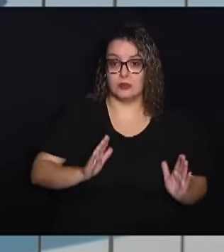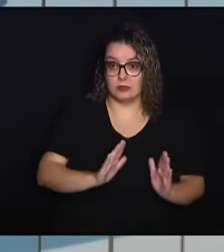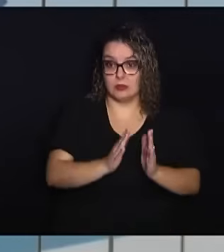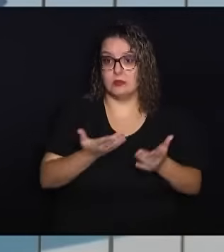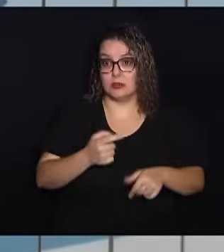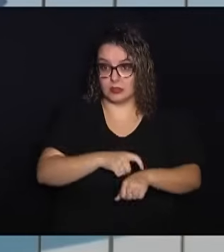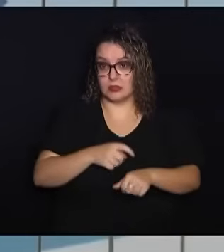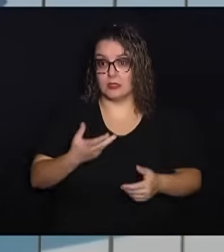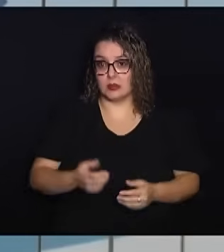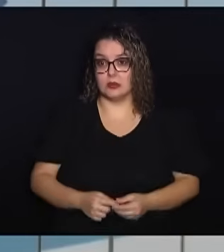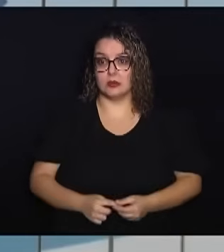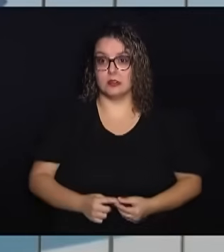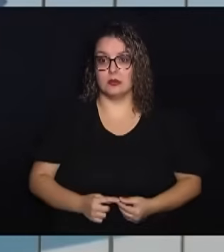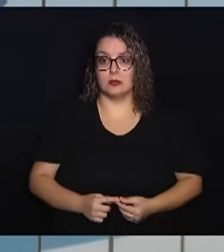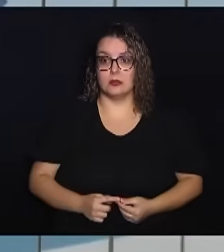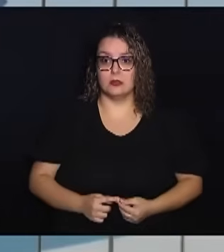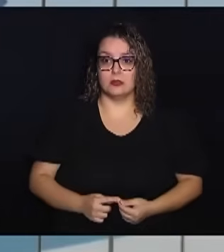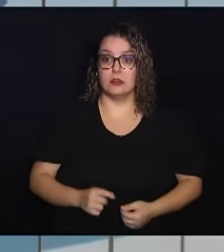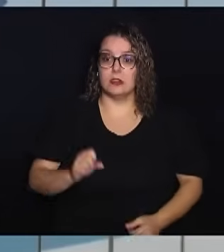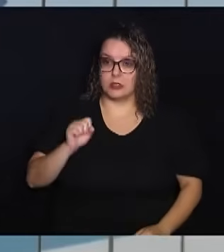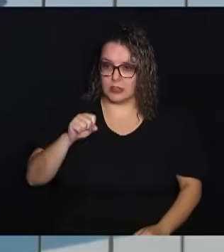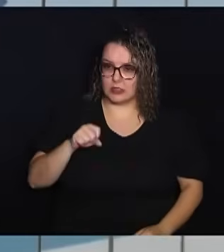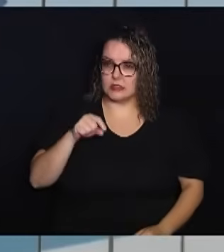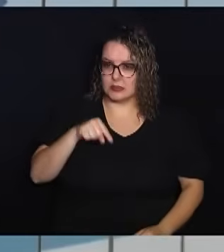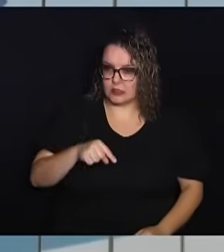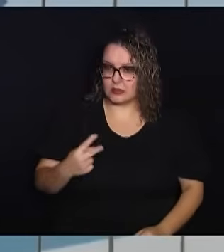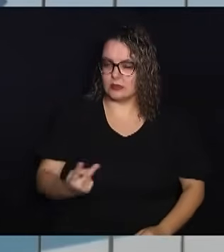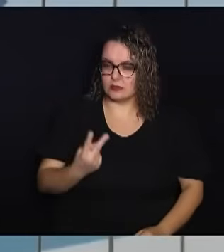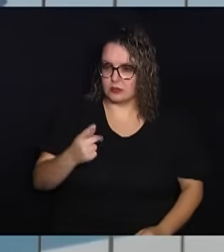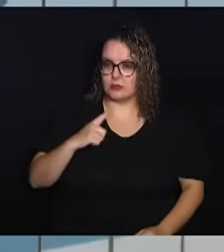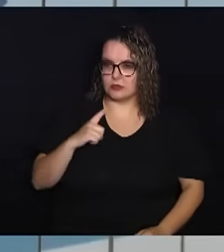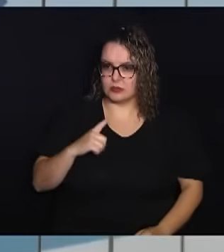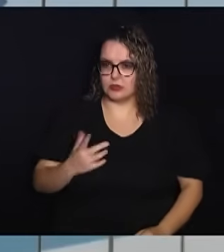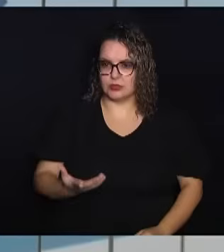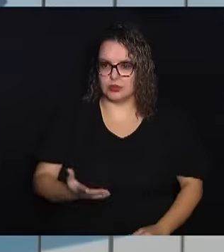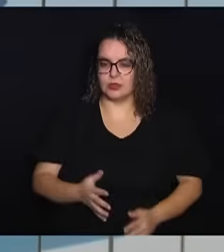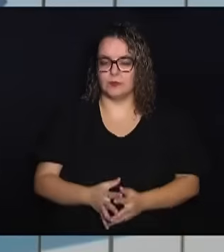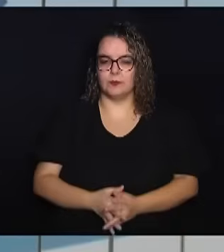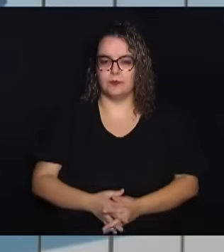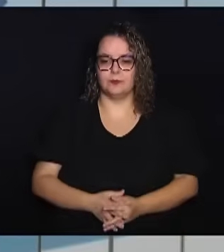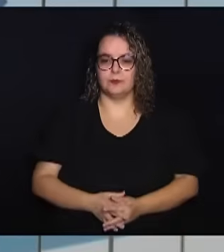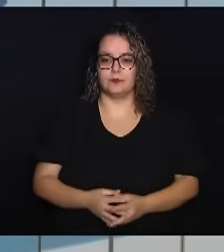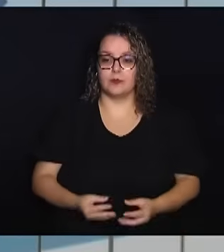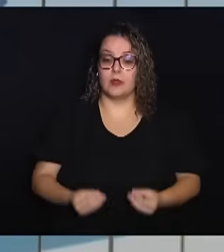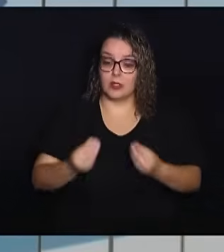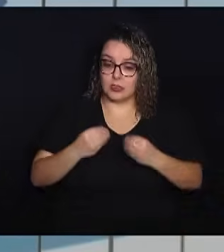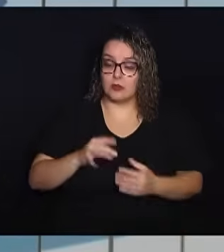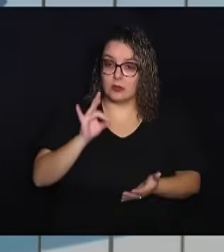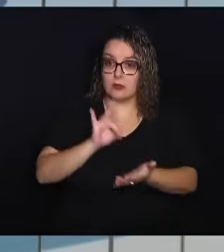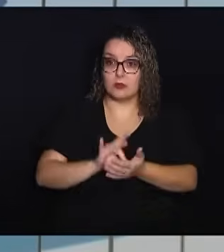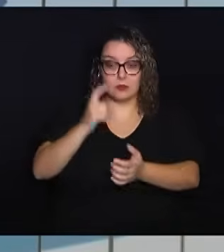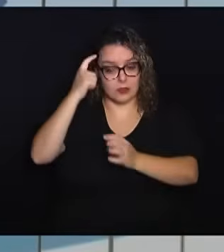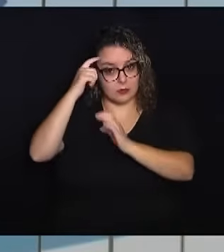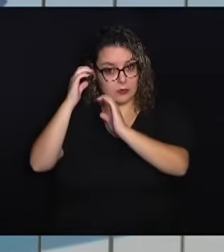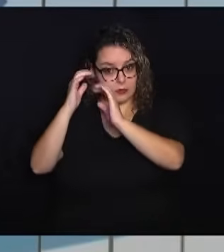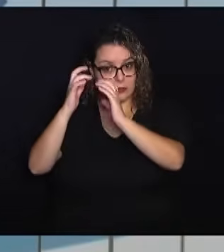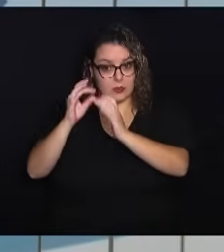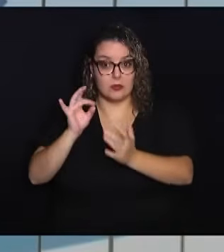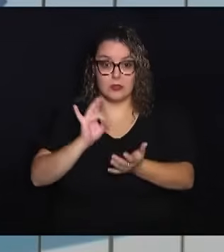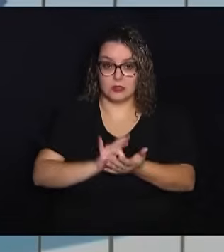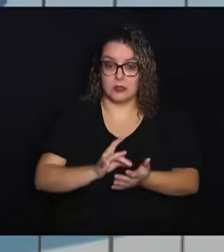naquele momento. Que aquilo sim para mim tinha valor, sabe? Aquilo trouxe de fato uma reflexão